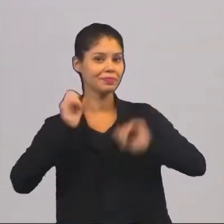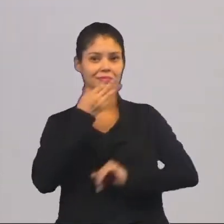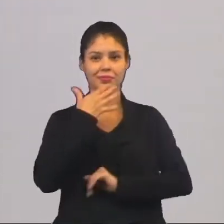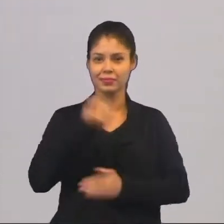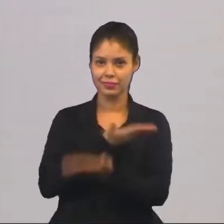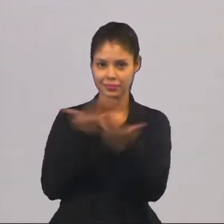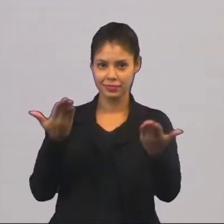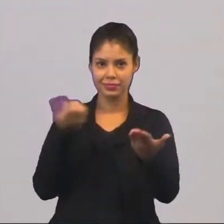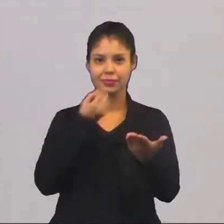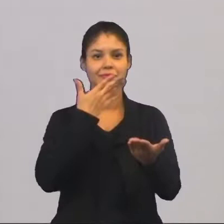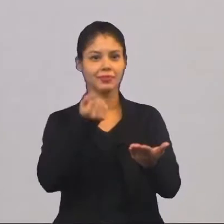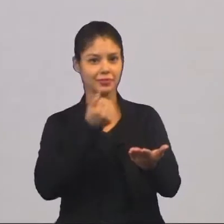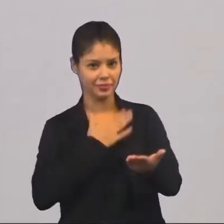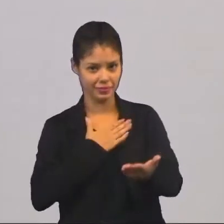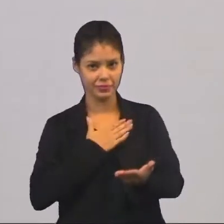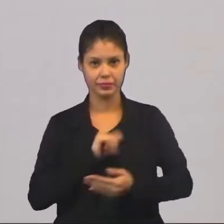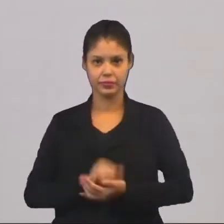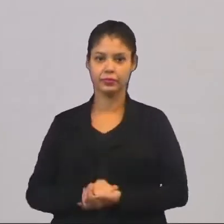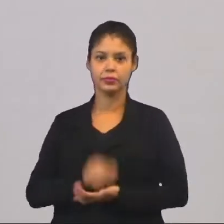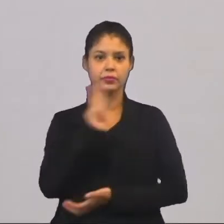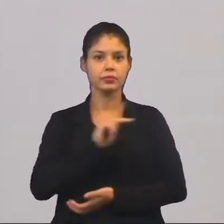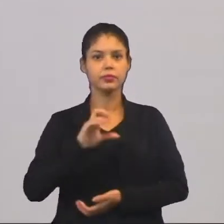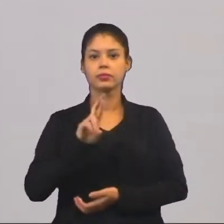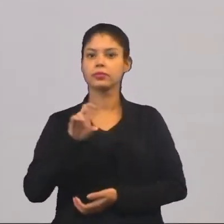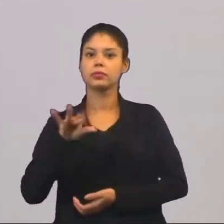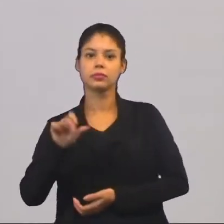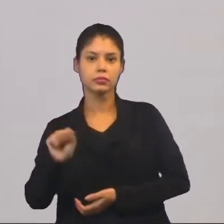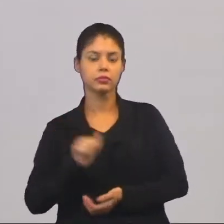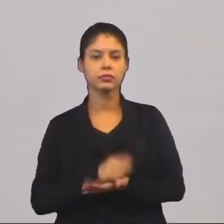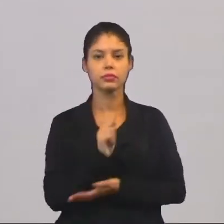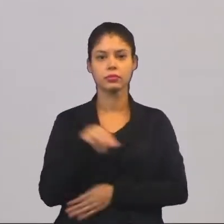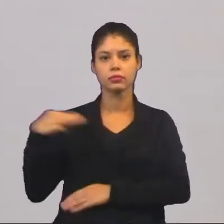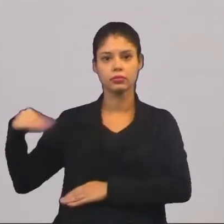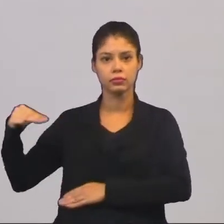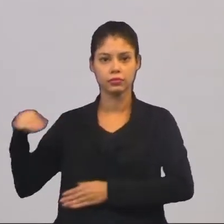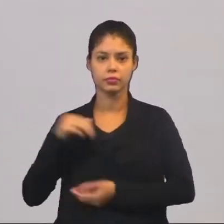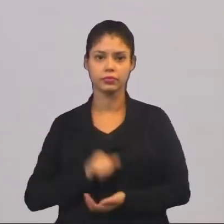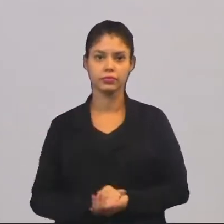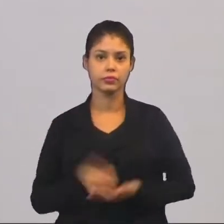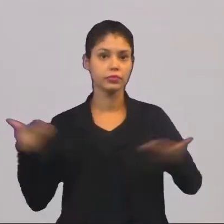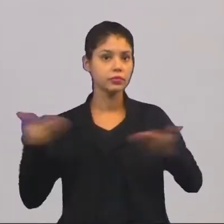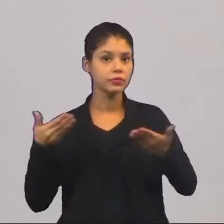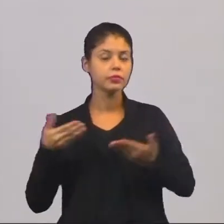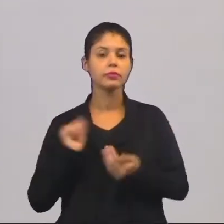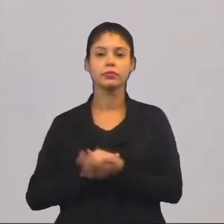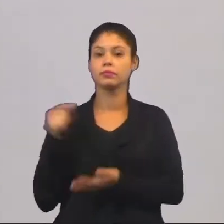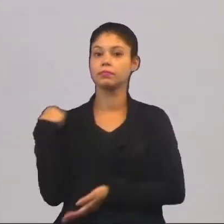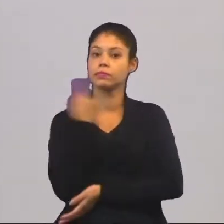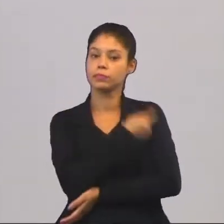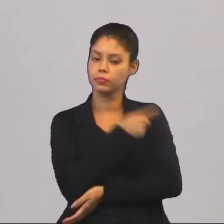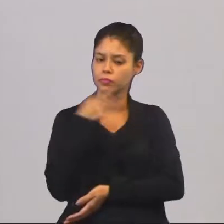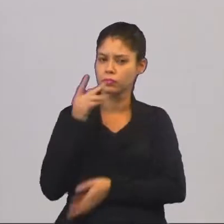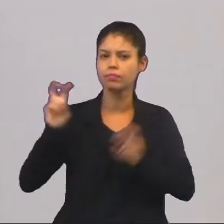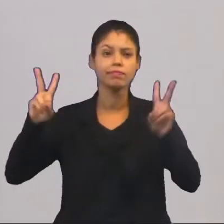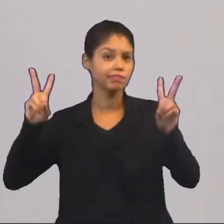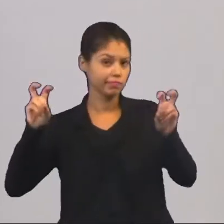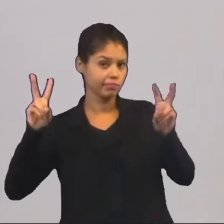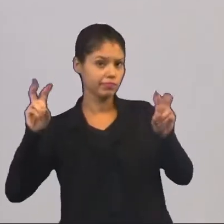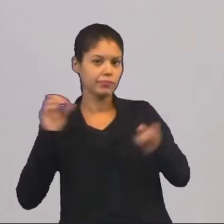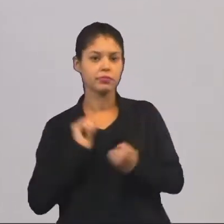Olá, tudo bom com vocês? Tudo bem comigo? Eu sou o professor Carlos, professor de matemática. E hoje nós vamos falar um